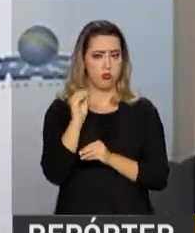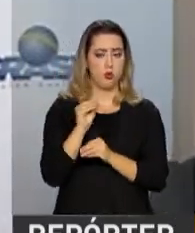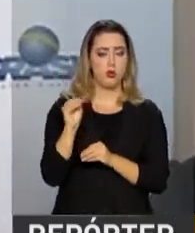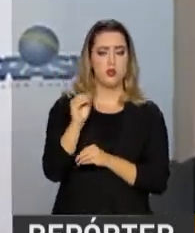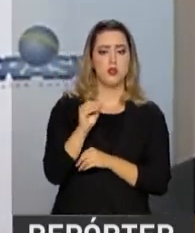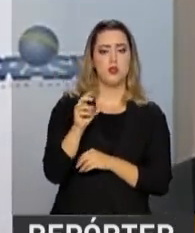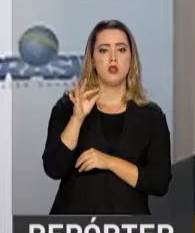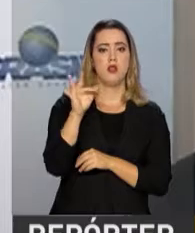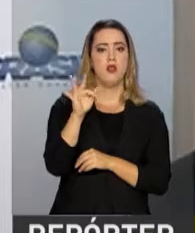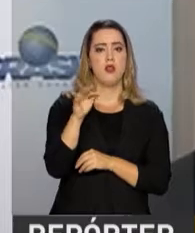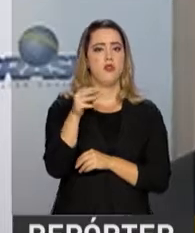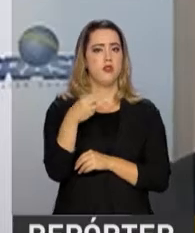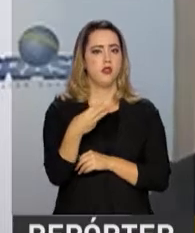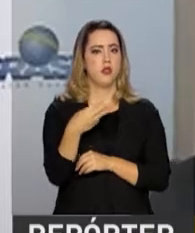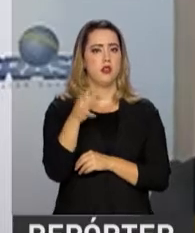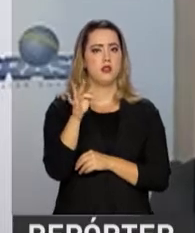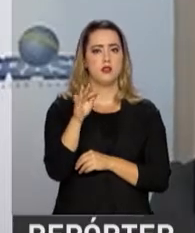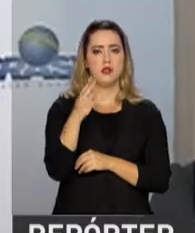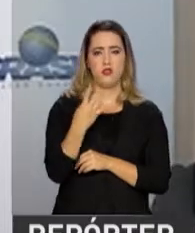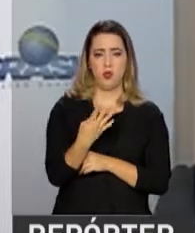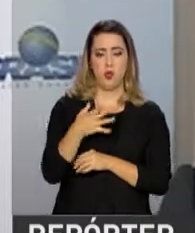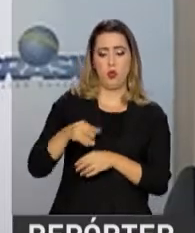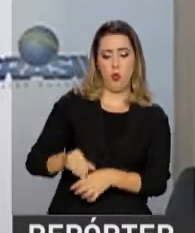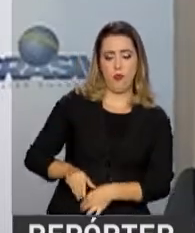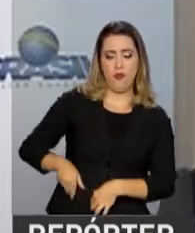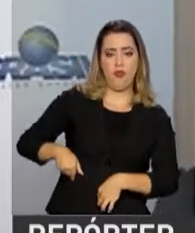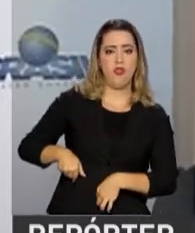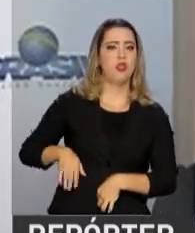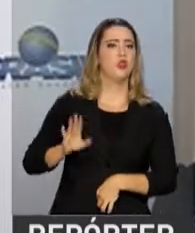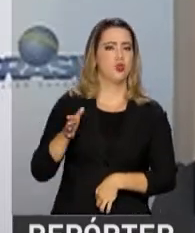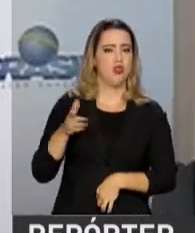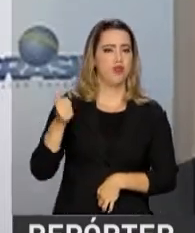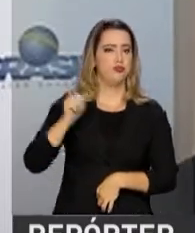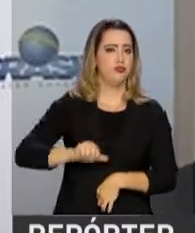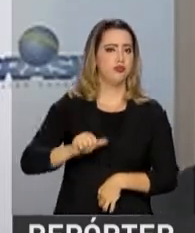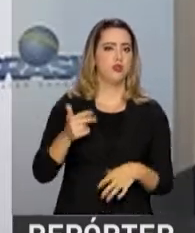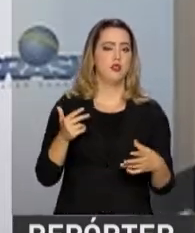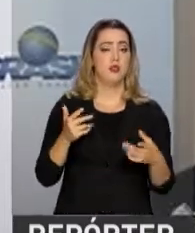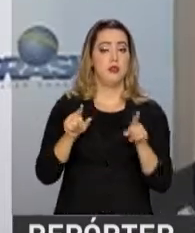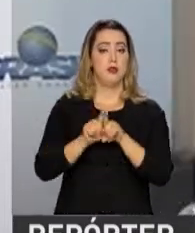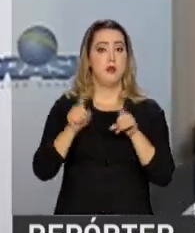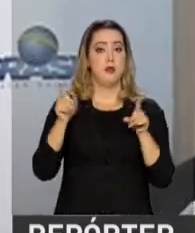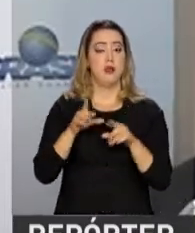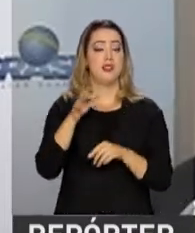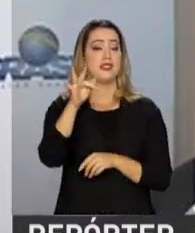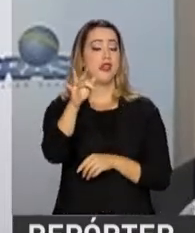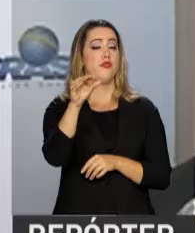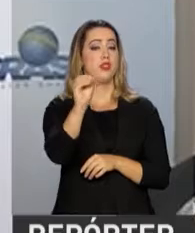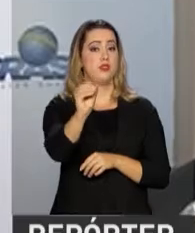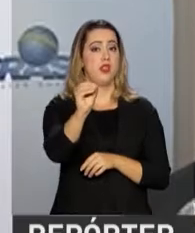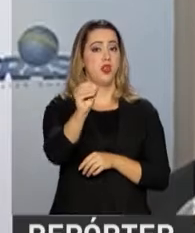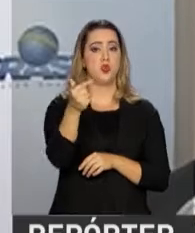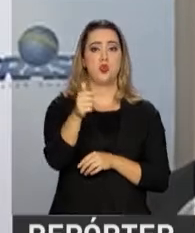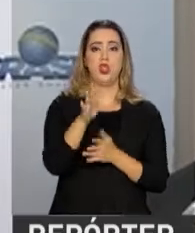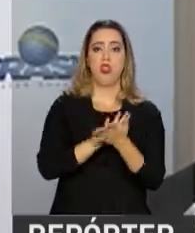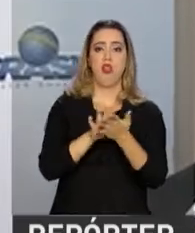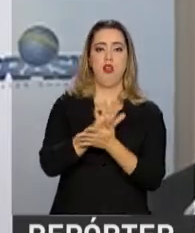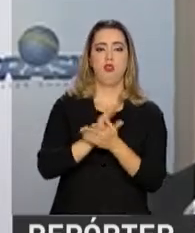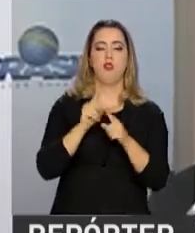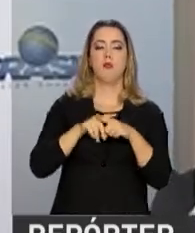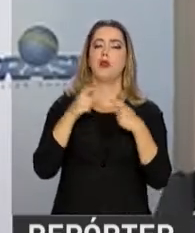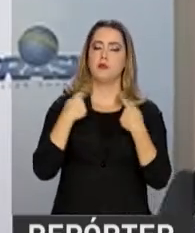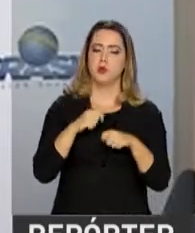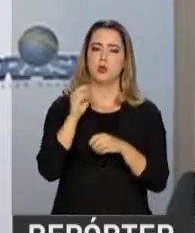com o fígado mais comprometido. Agora trataremos do F0, que a pessoa nem sabe, não tem nenhum sintoma, mas será